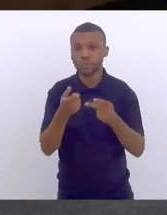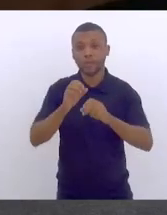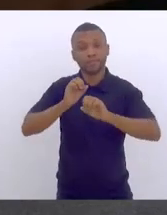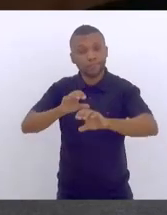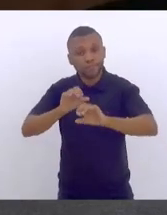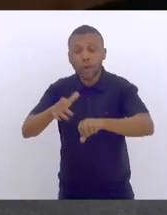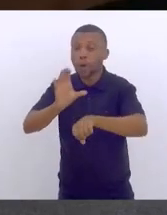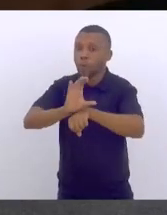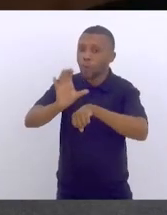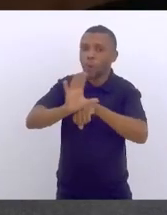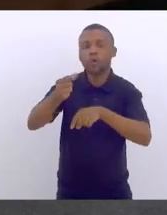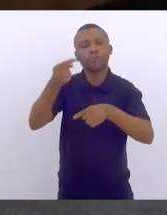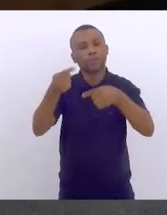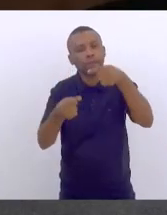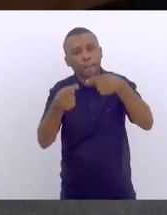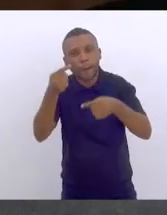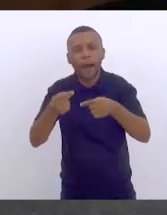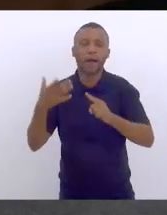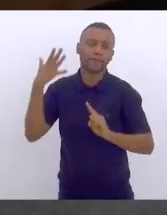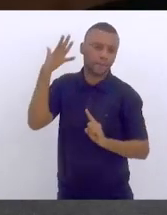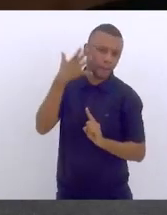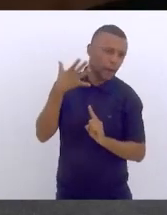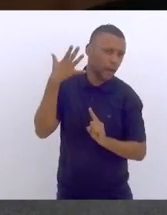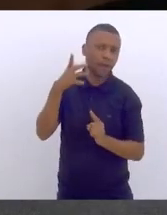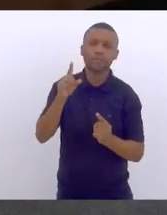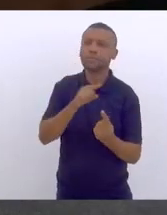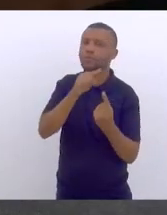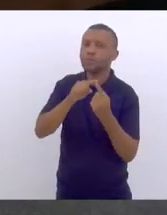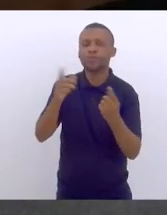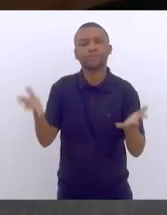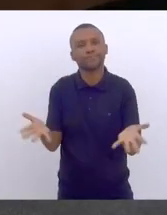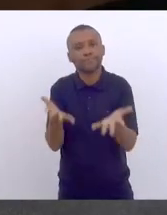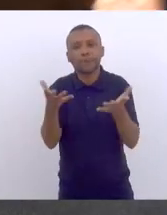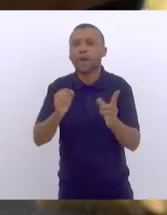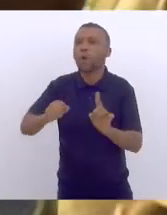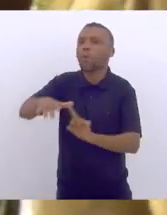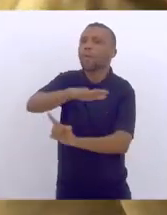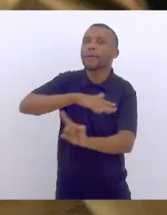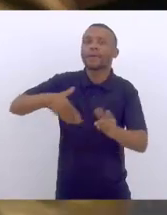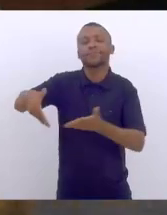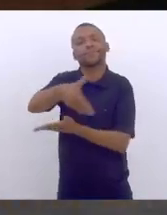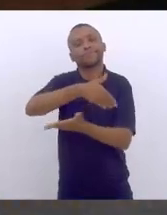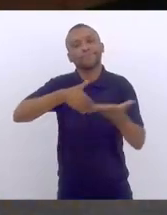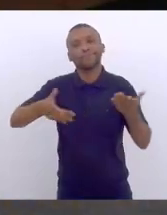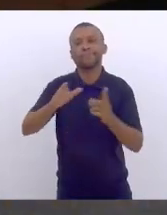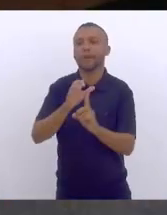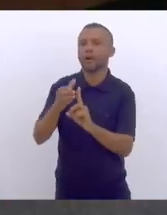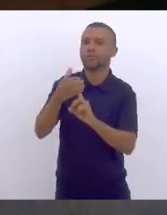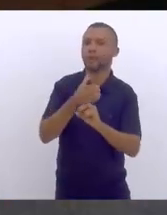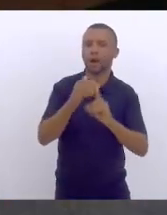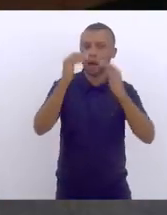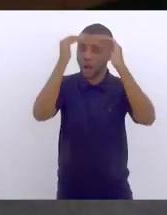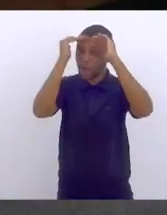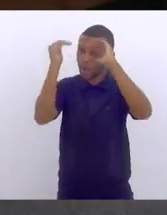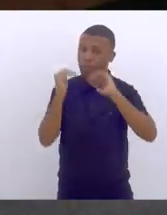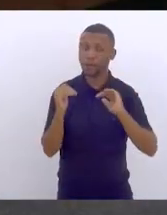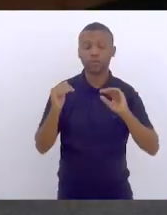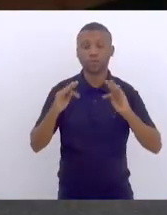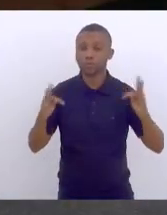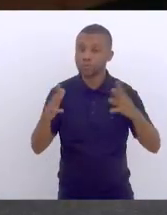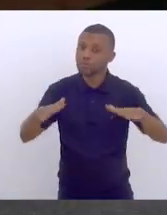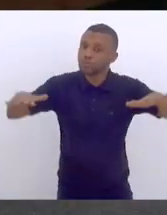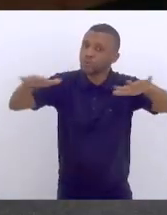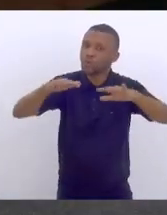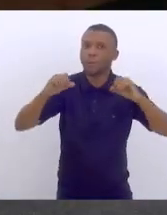debates, palestras e eventos, em geral, com o objetivo de fomentar um ambiente mais acolhedor e respeitoso para as